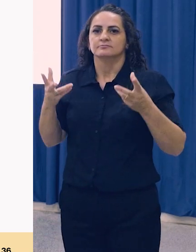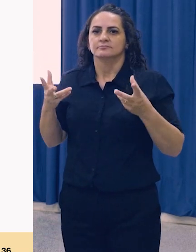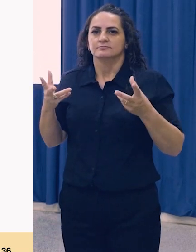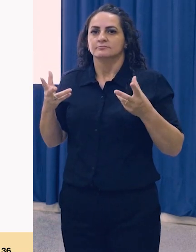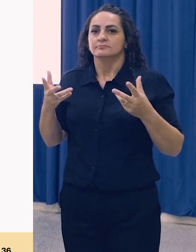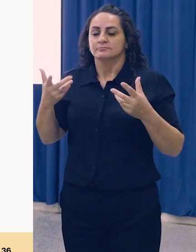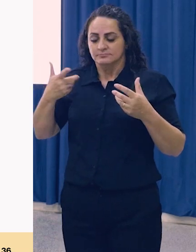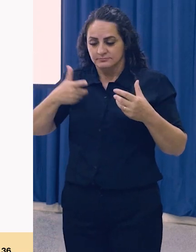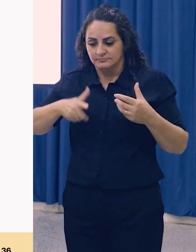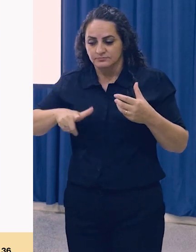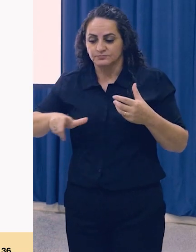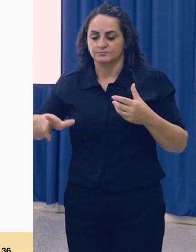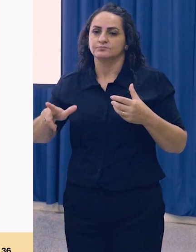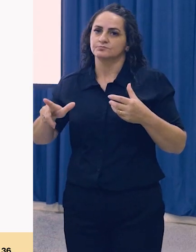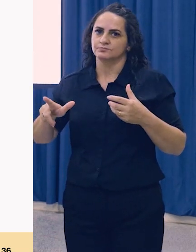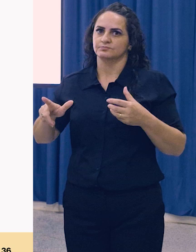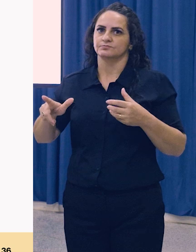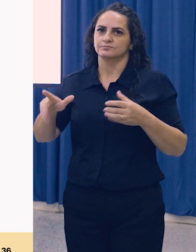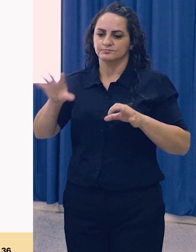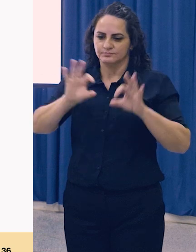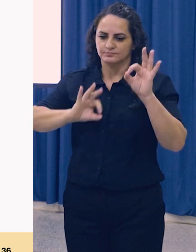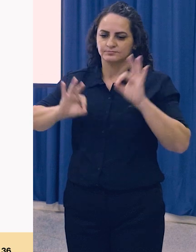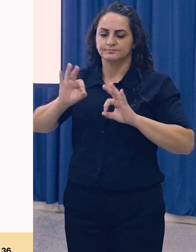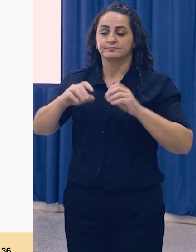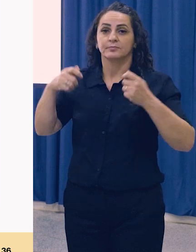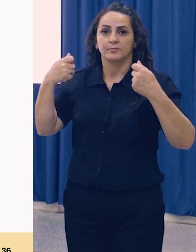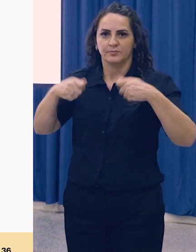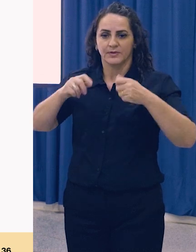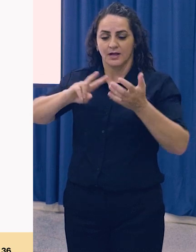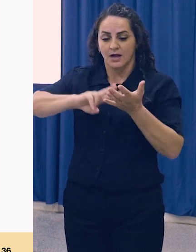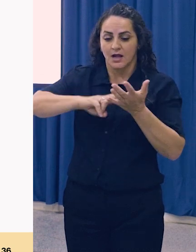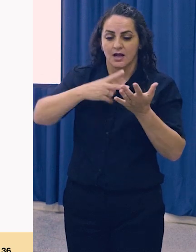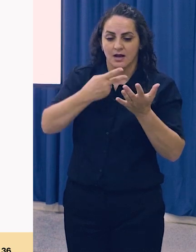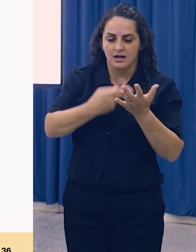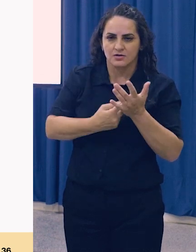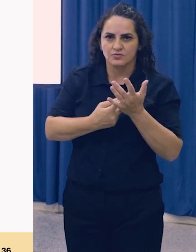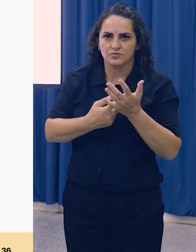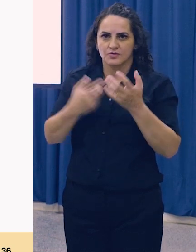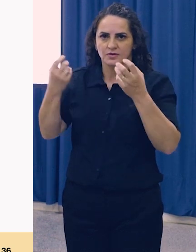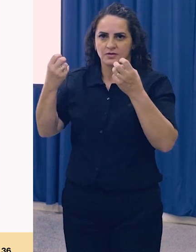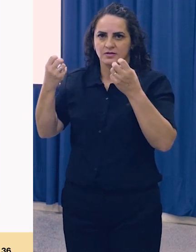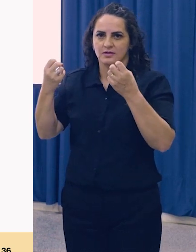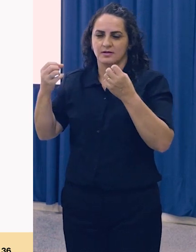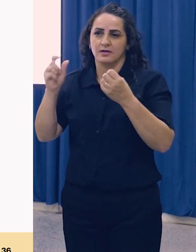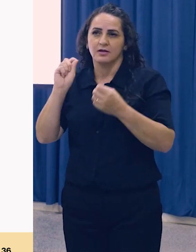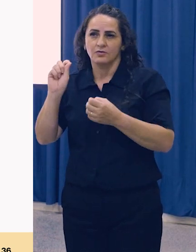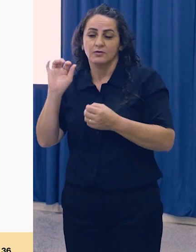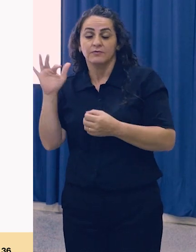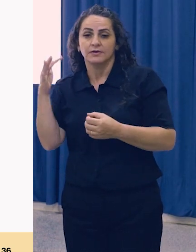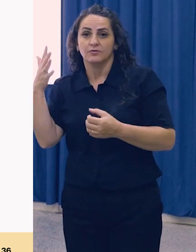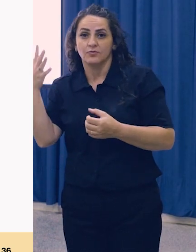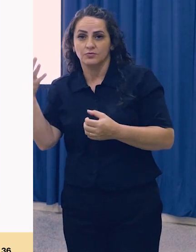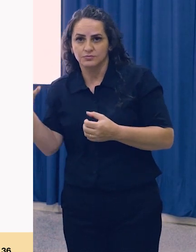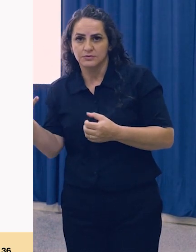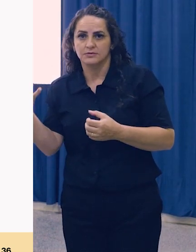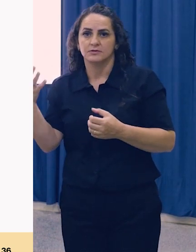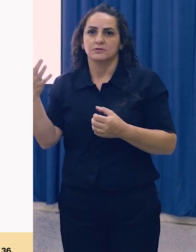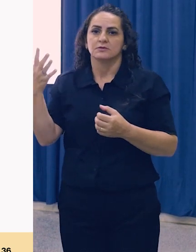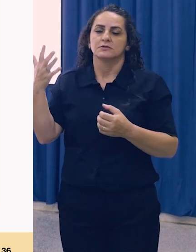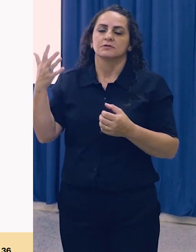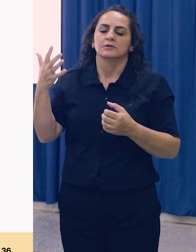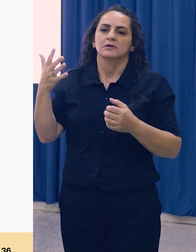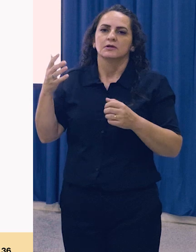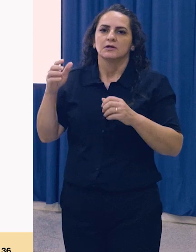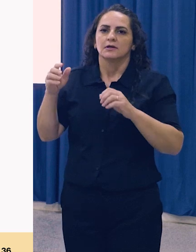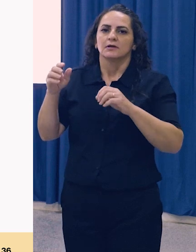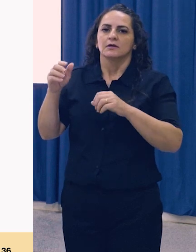entra novamente, porque eu preciso traduzir a essência do filme sem ter gravado o filme ainda. Então tem que ser fotos, cores,